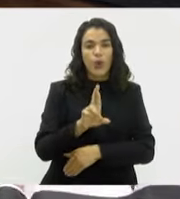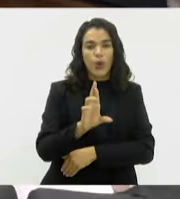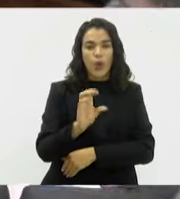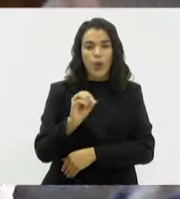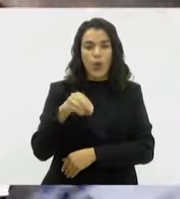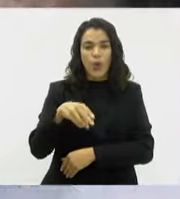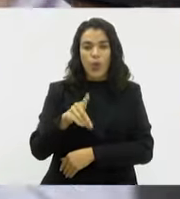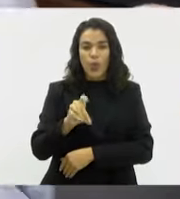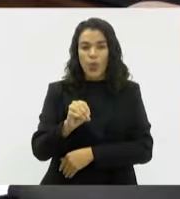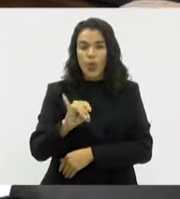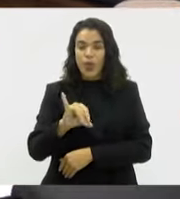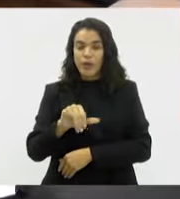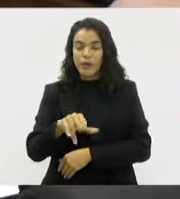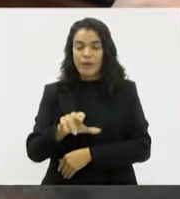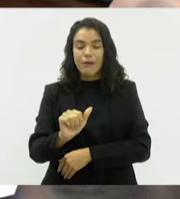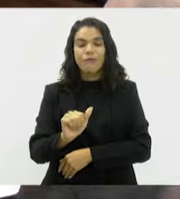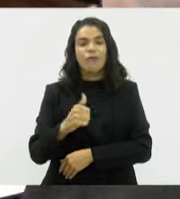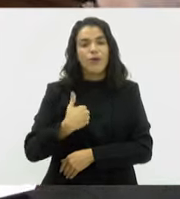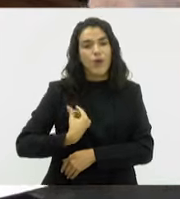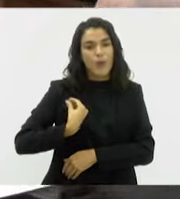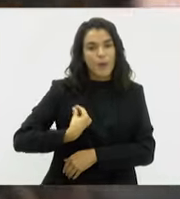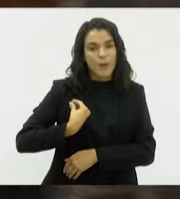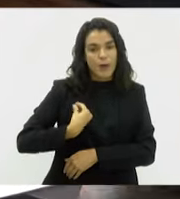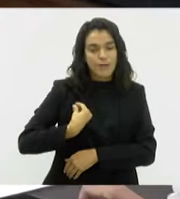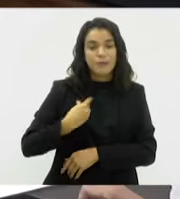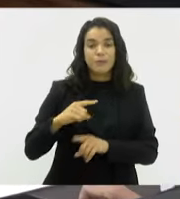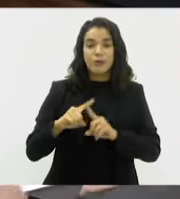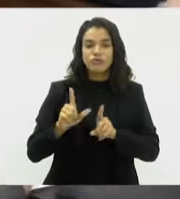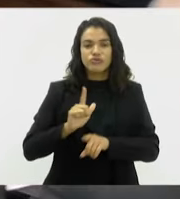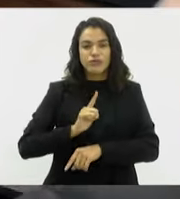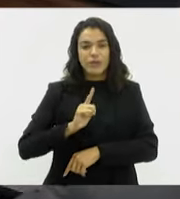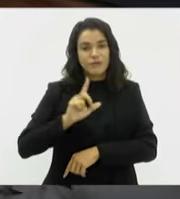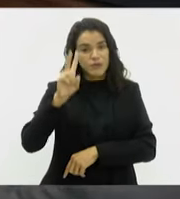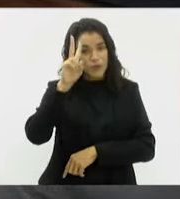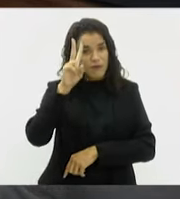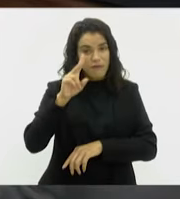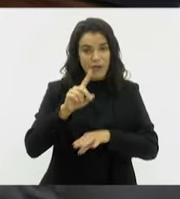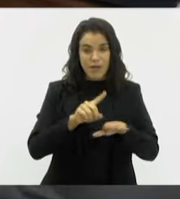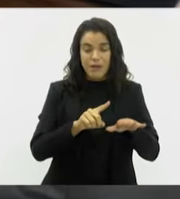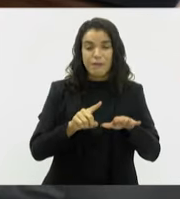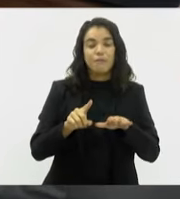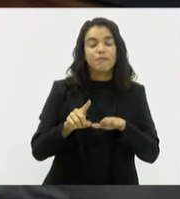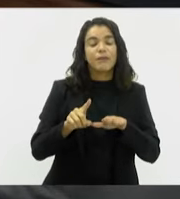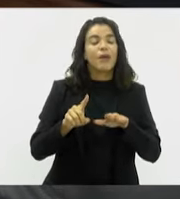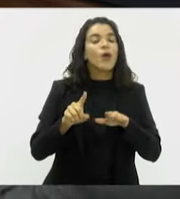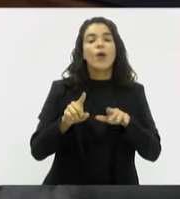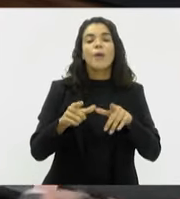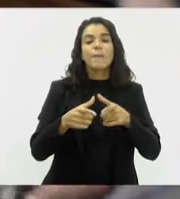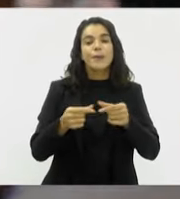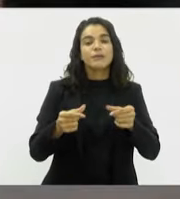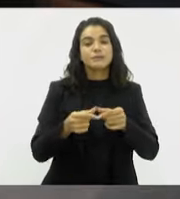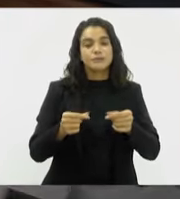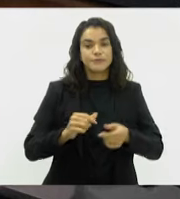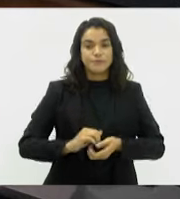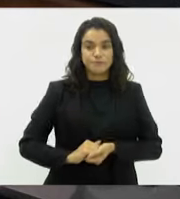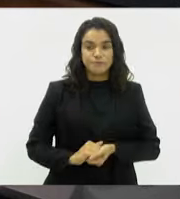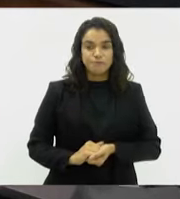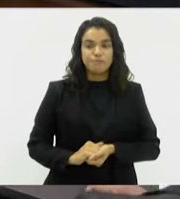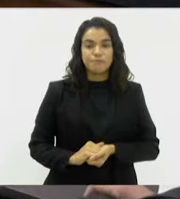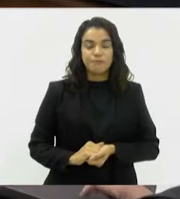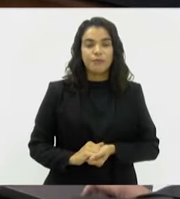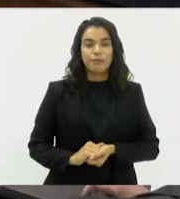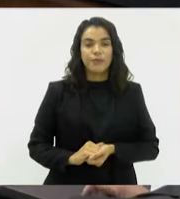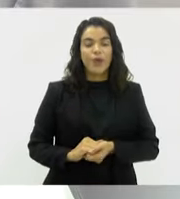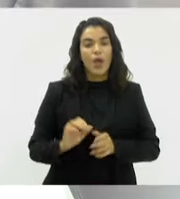não compareci, mas teve um em Brasília agora na segunda-feira. E me surpreendeu, deputado Mink, deputada Érica,